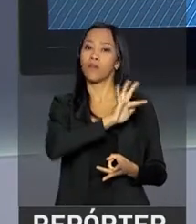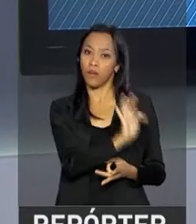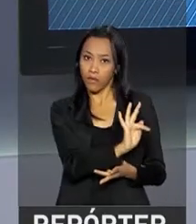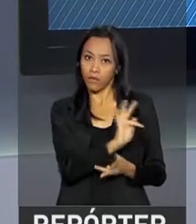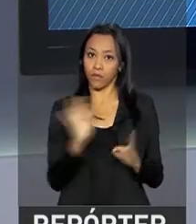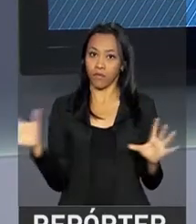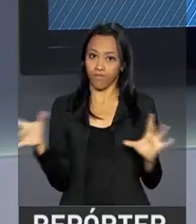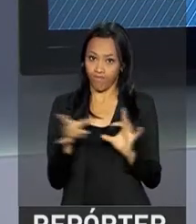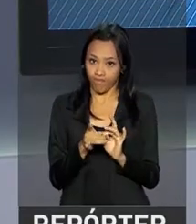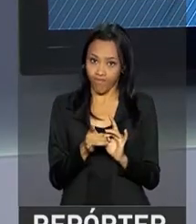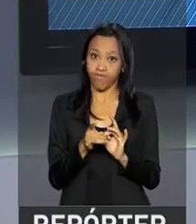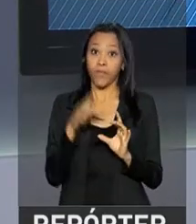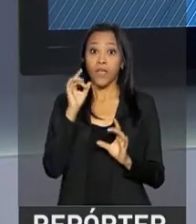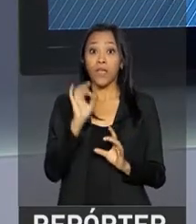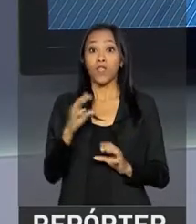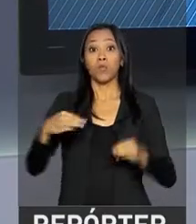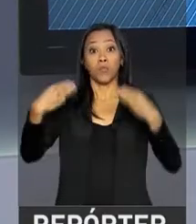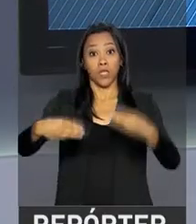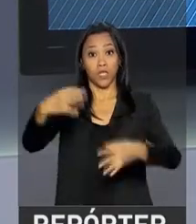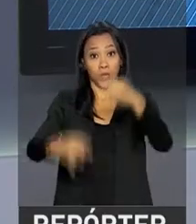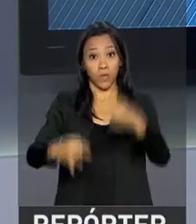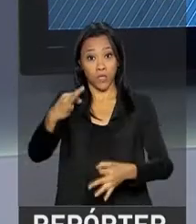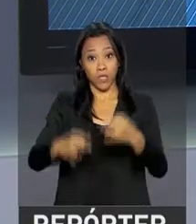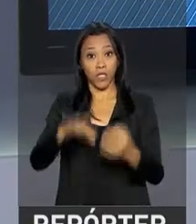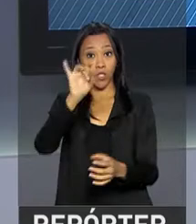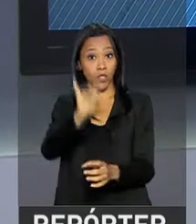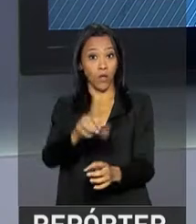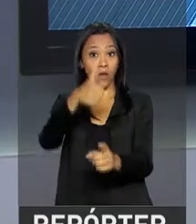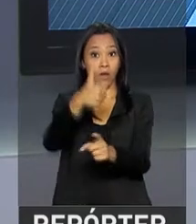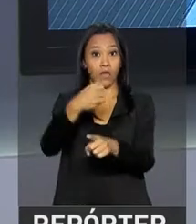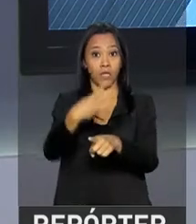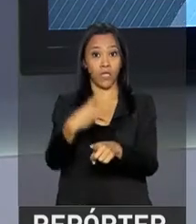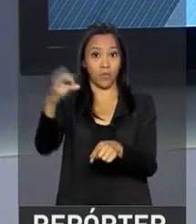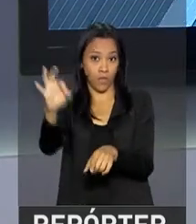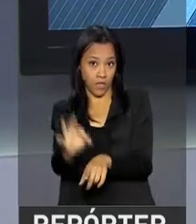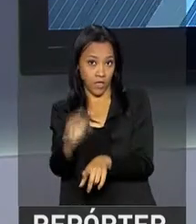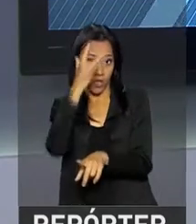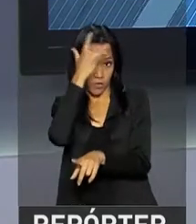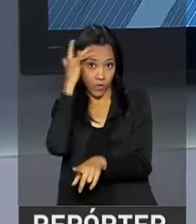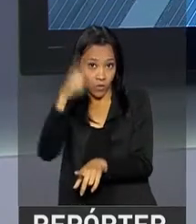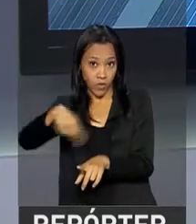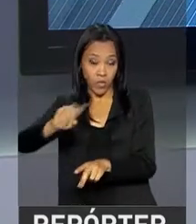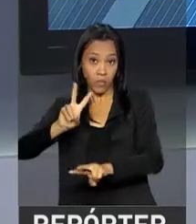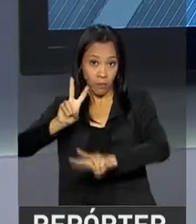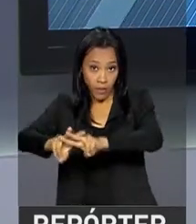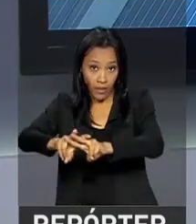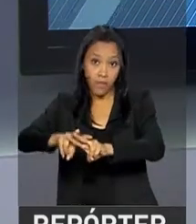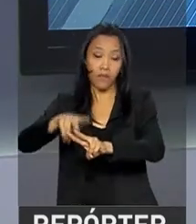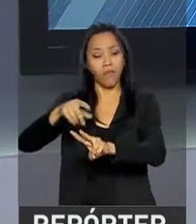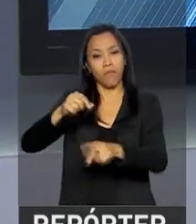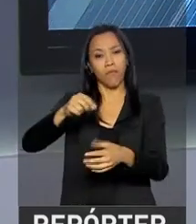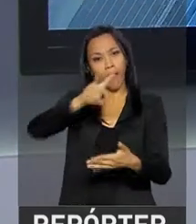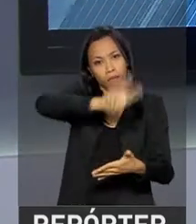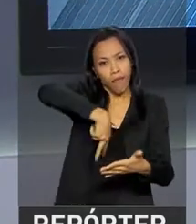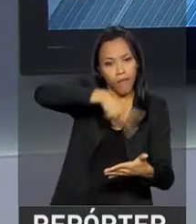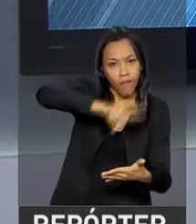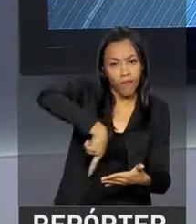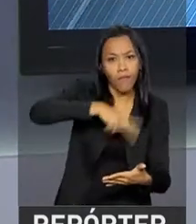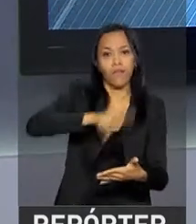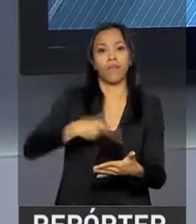justiça é apenas 13% da população carcerária estuda ou realizar algum tipo de atividade educacional